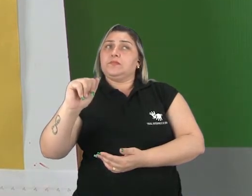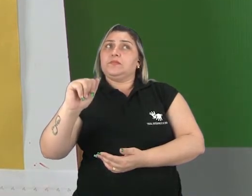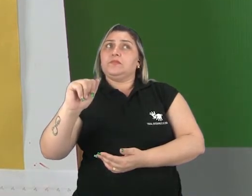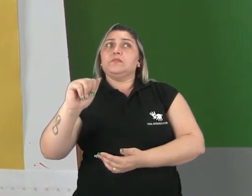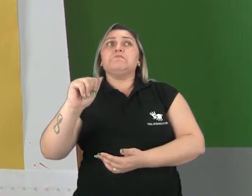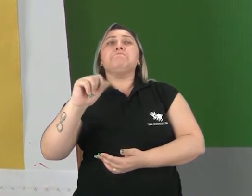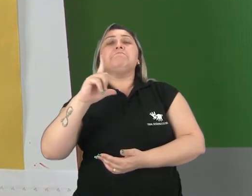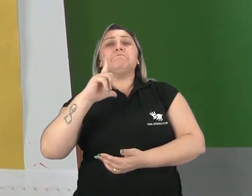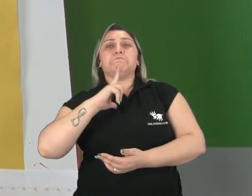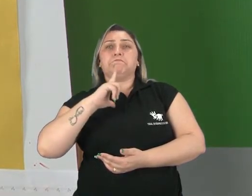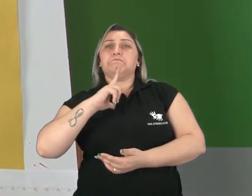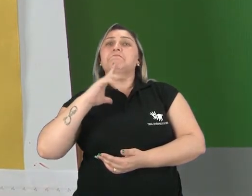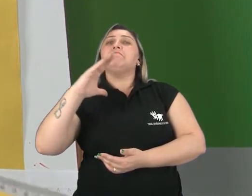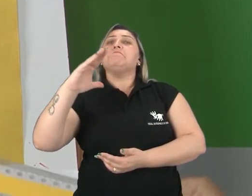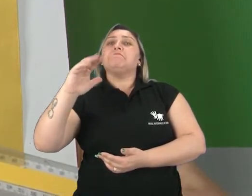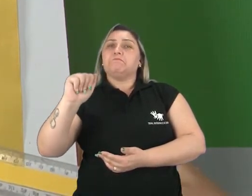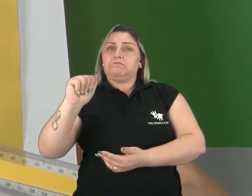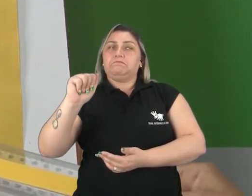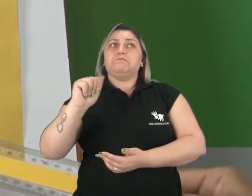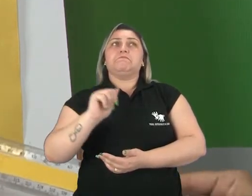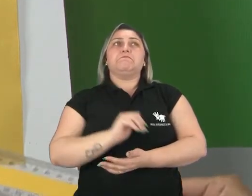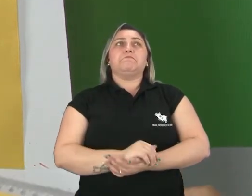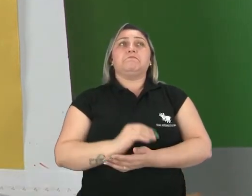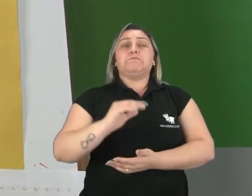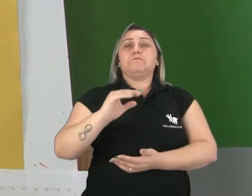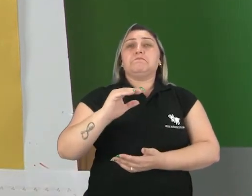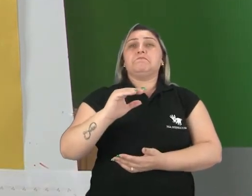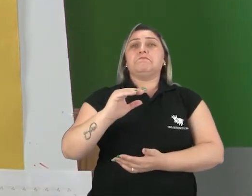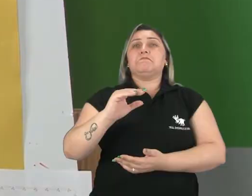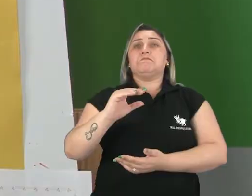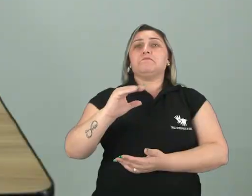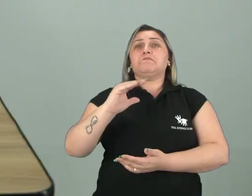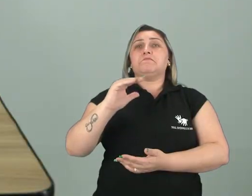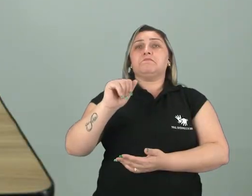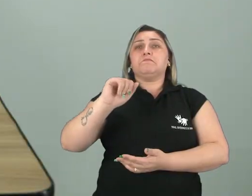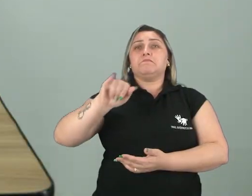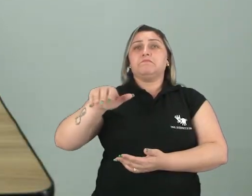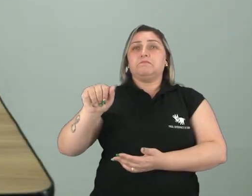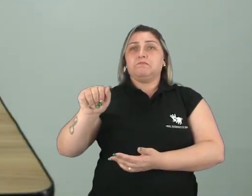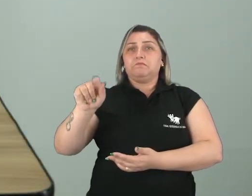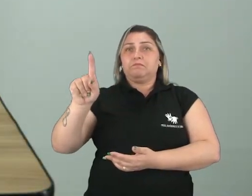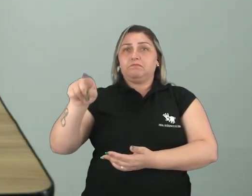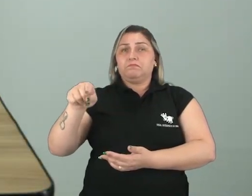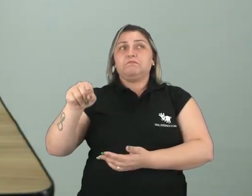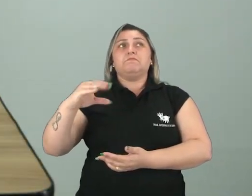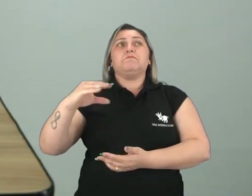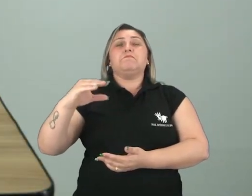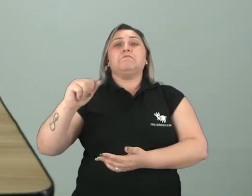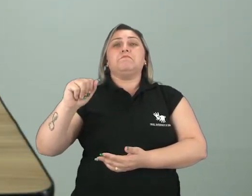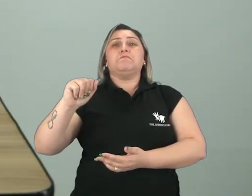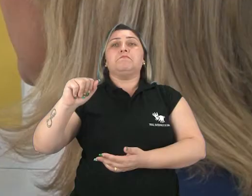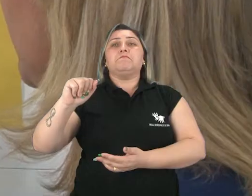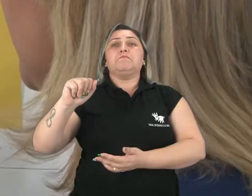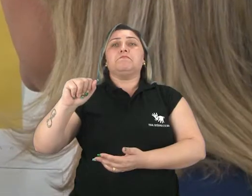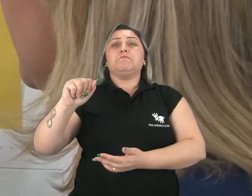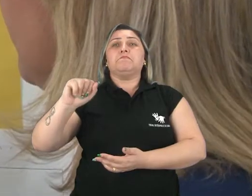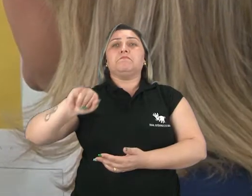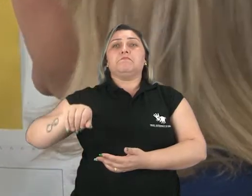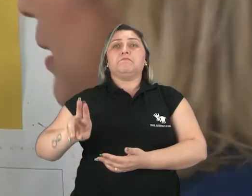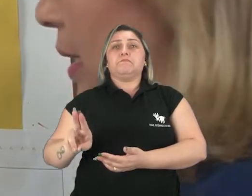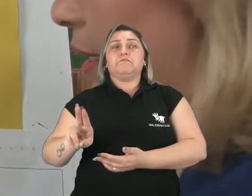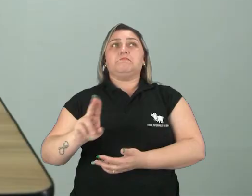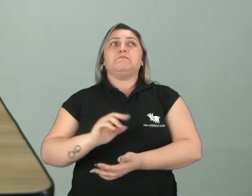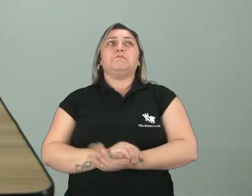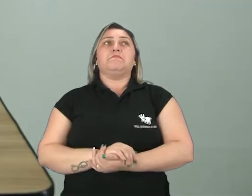e possível localizar outro aqui cajá e caju também tem sons semelhantes